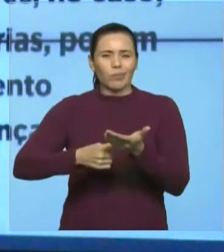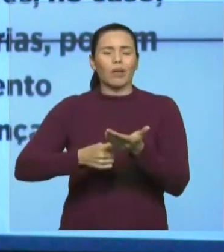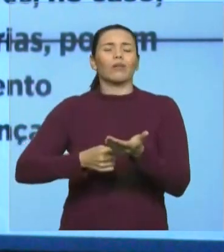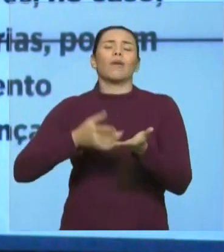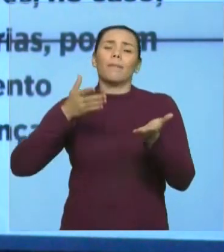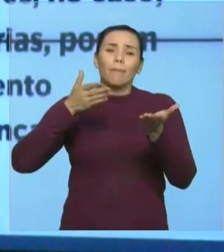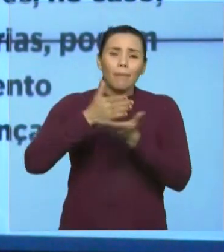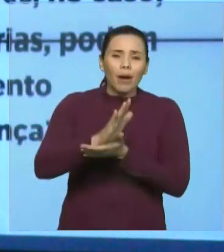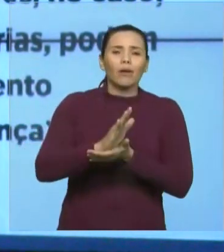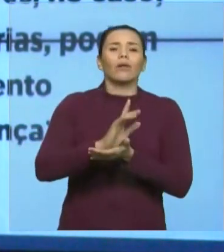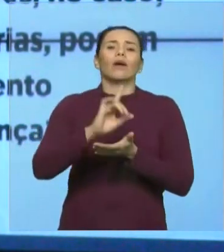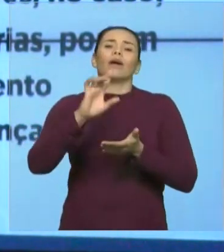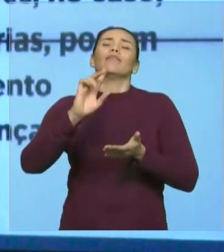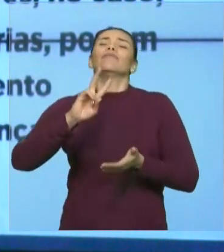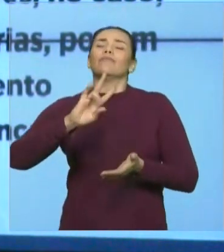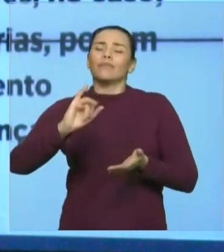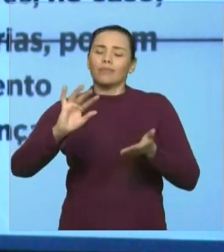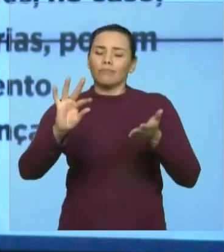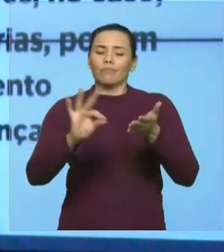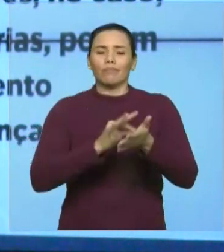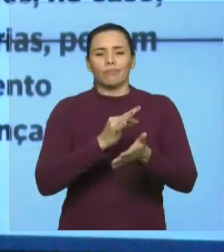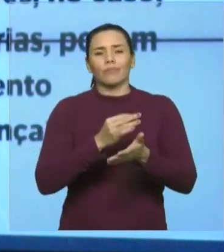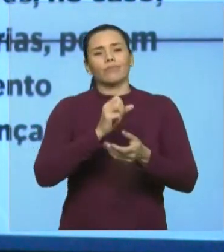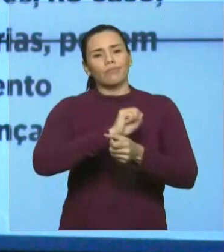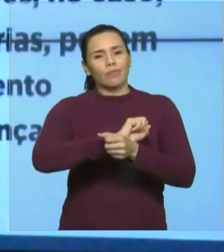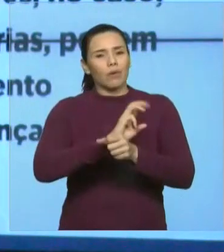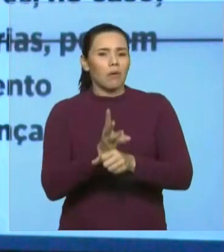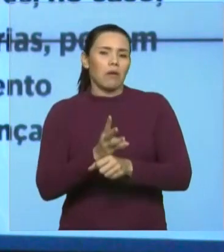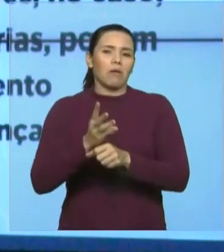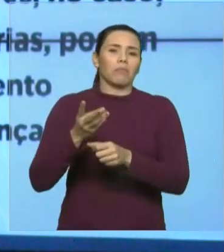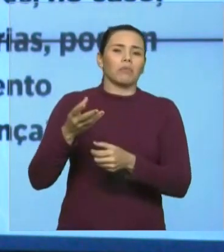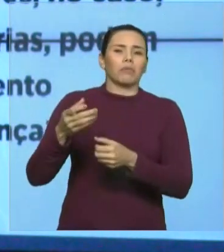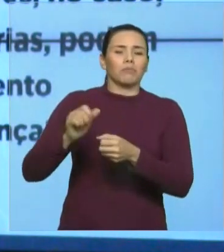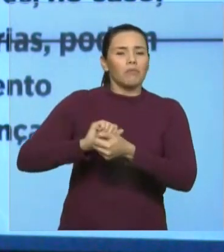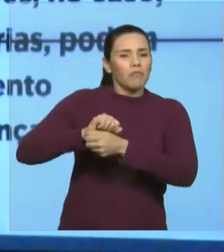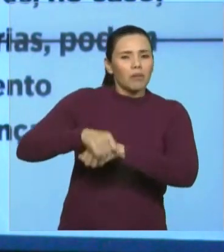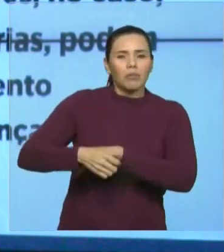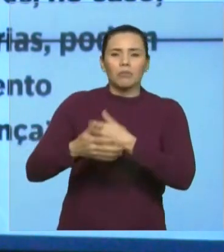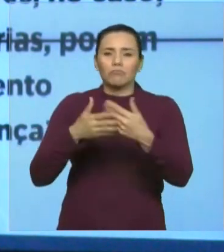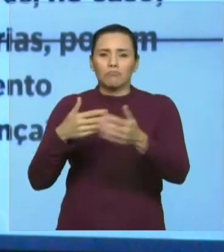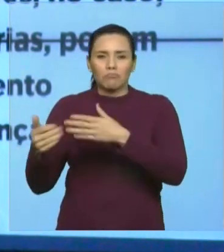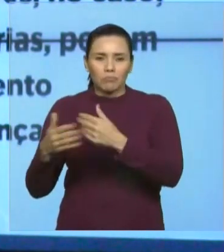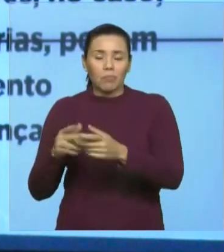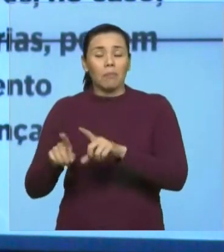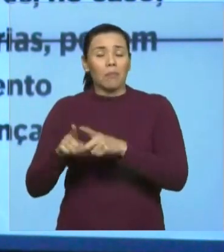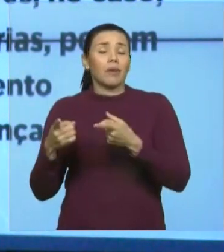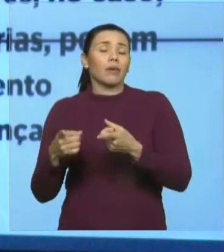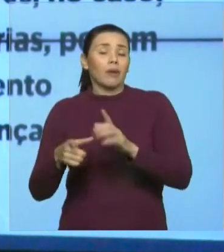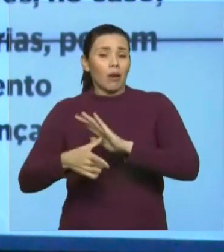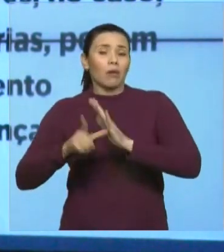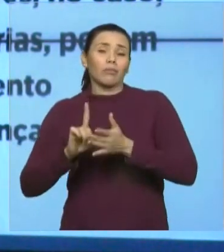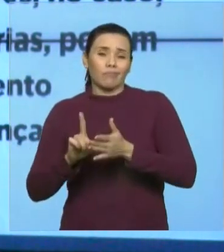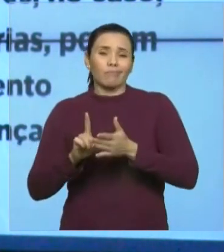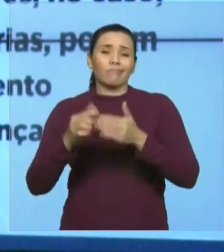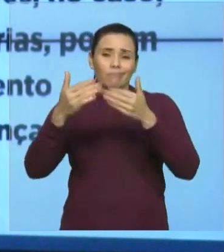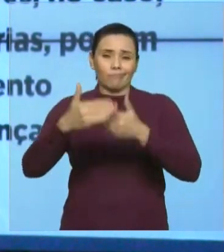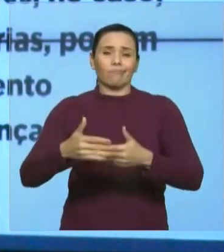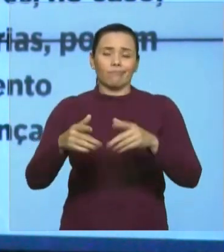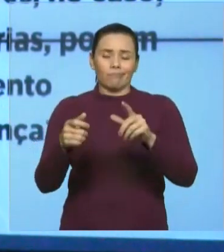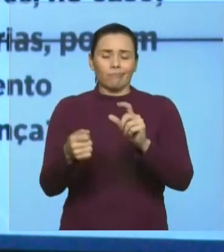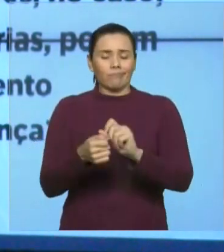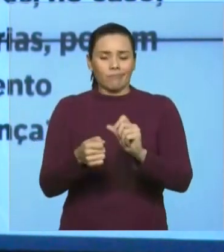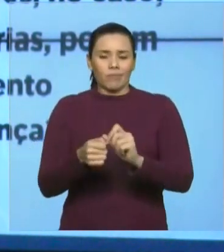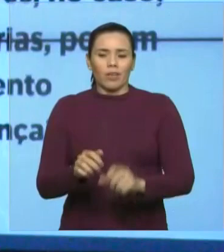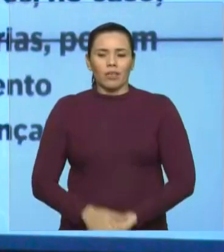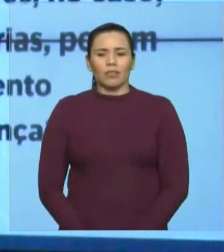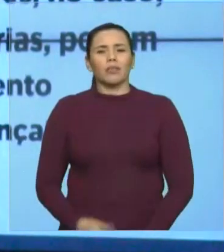de medicina, nós somos aí, como médicos, também conhecedores das dificuldades, é claro que tem um sentimento de inconformidade e até